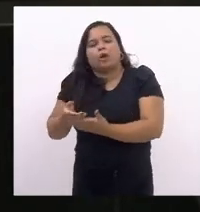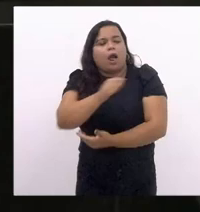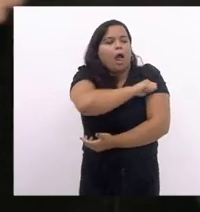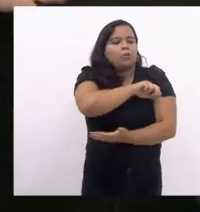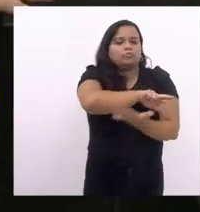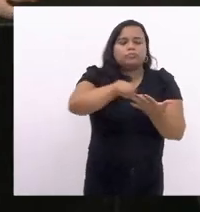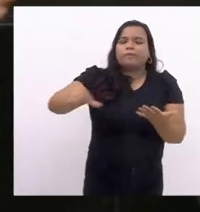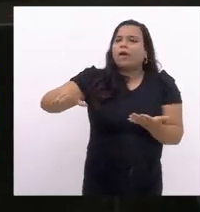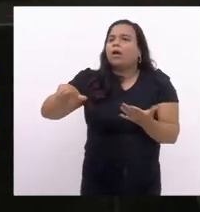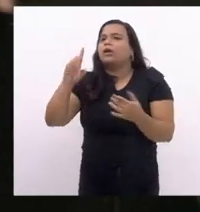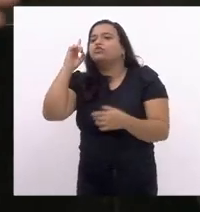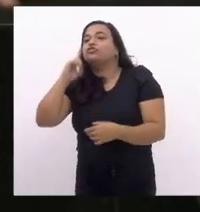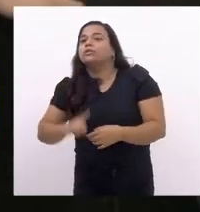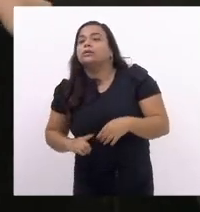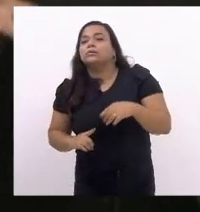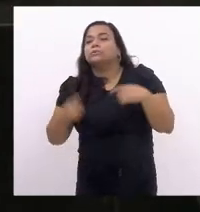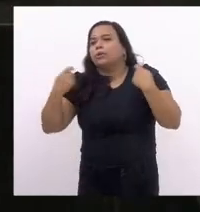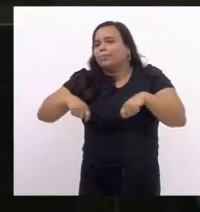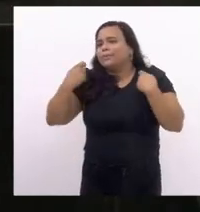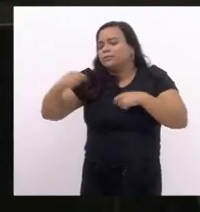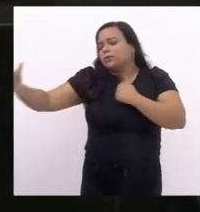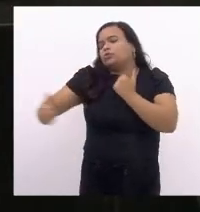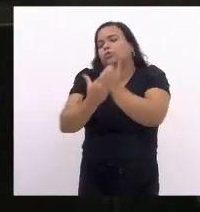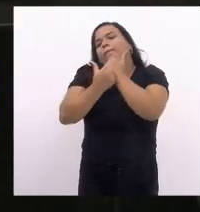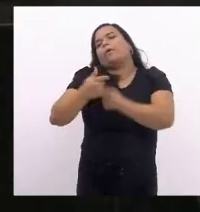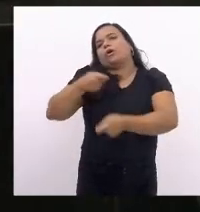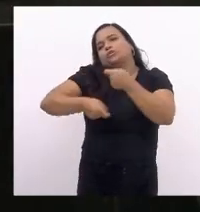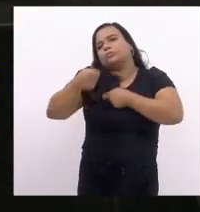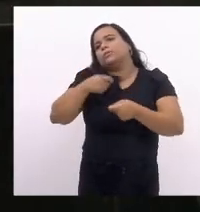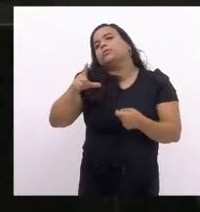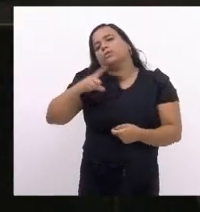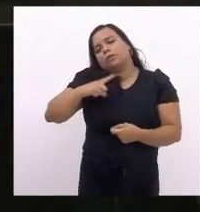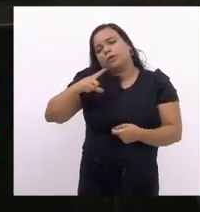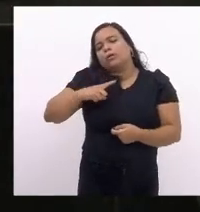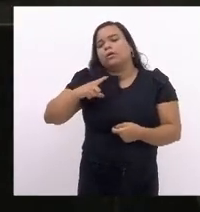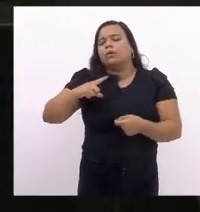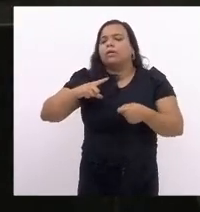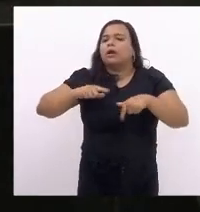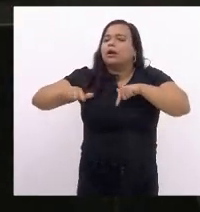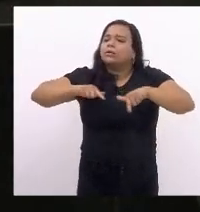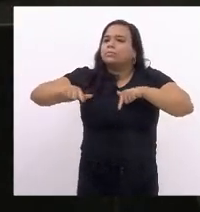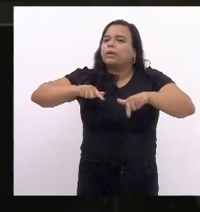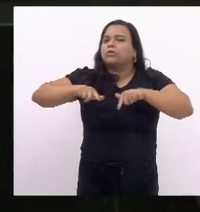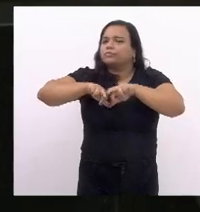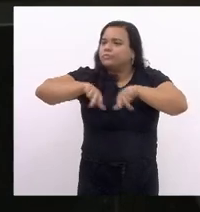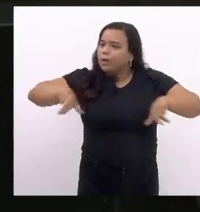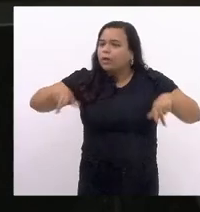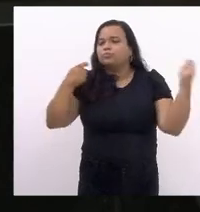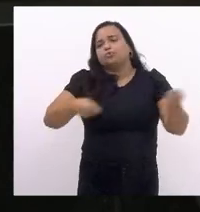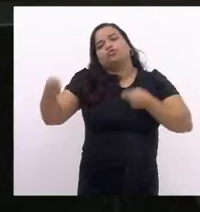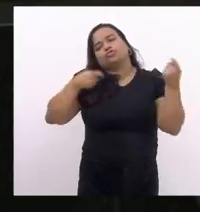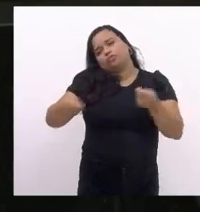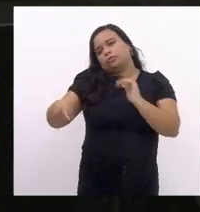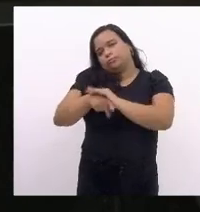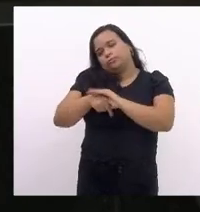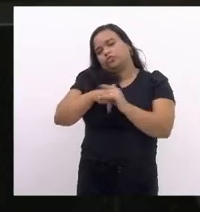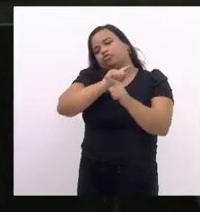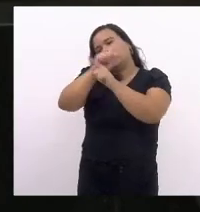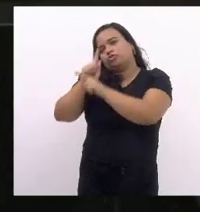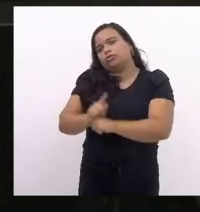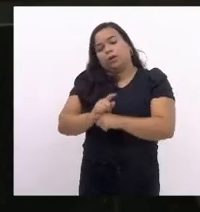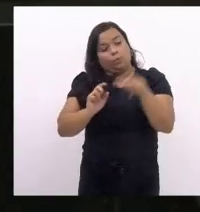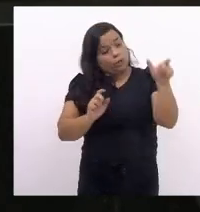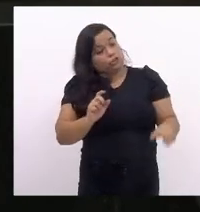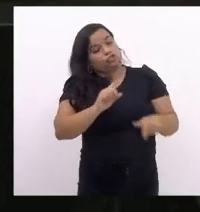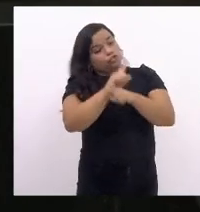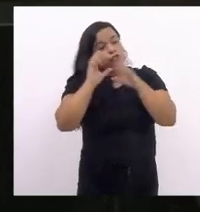e a direção da escola precisa de um suporte administrativo para as tarefas corriqueiras da gestão, de modo que o gestor possa